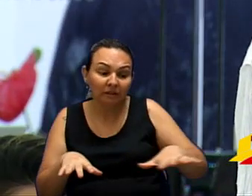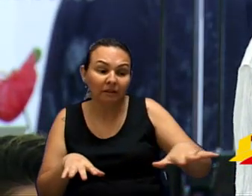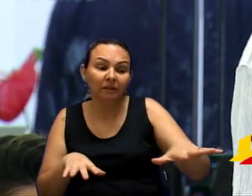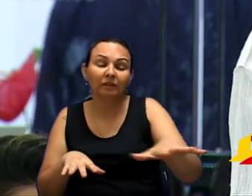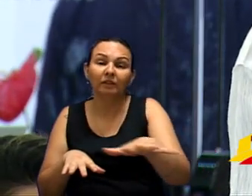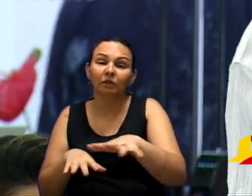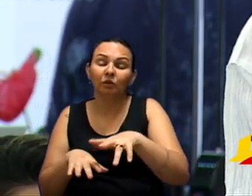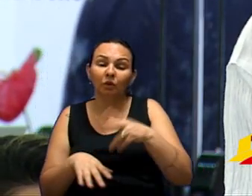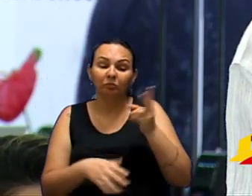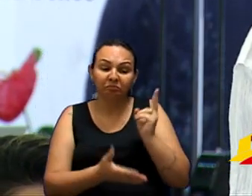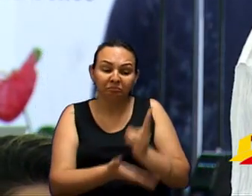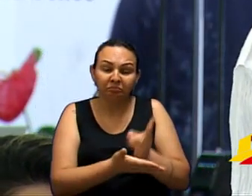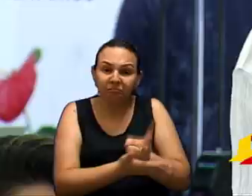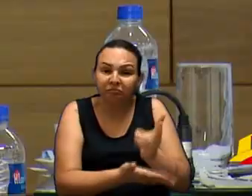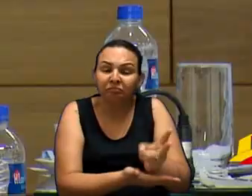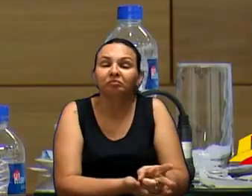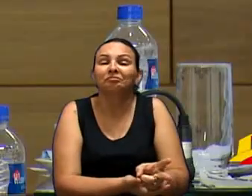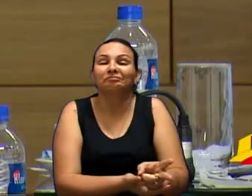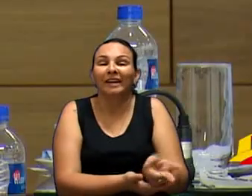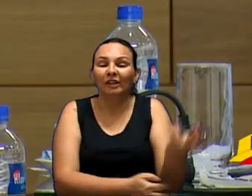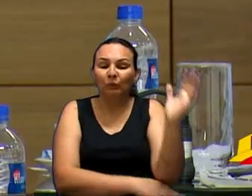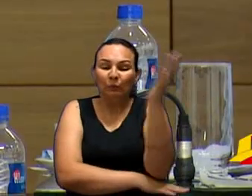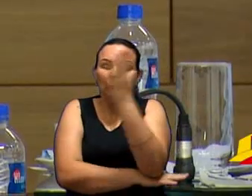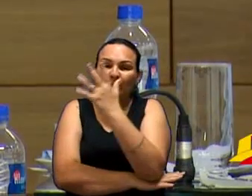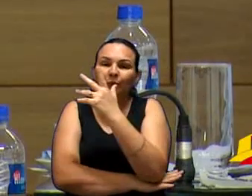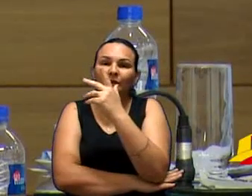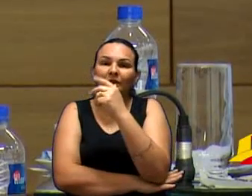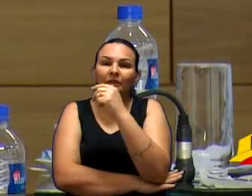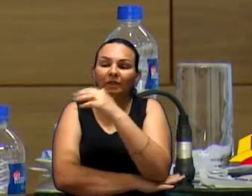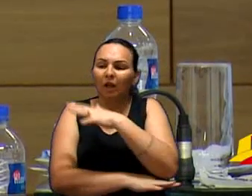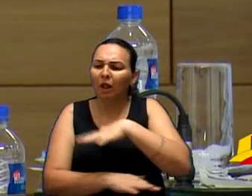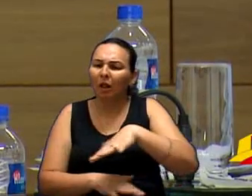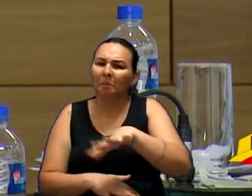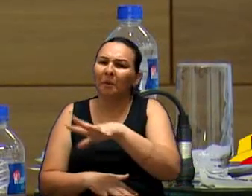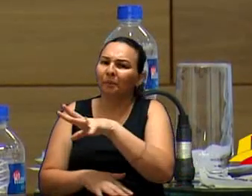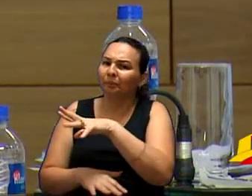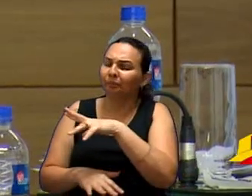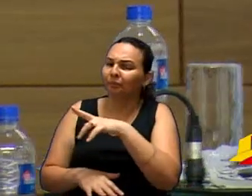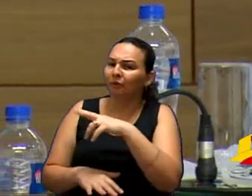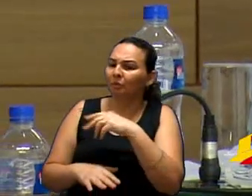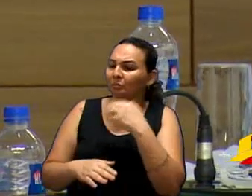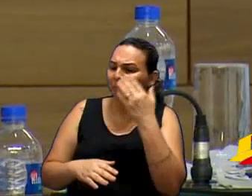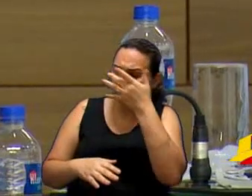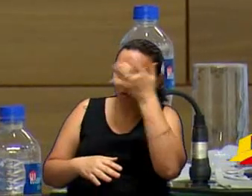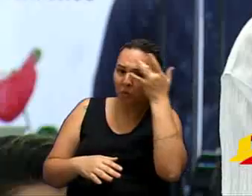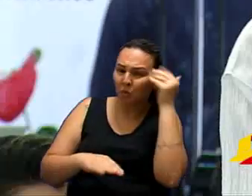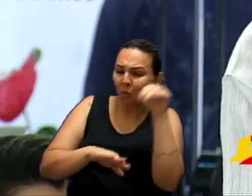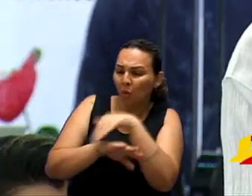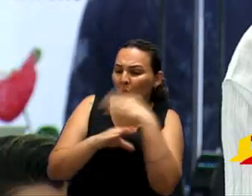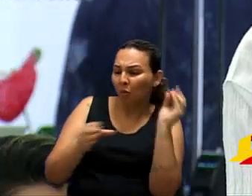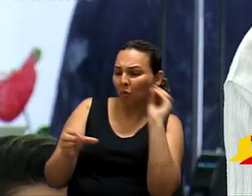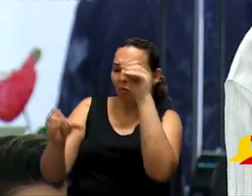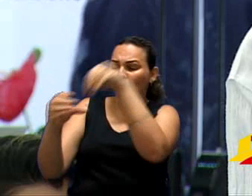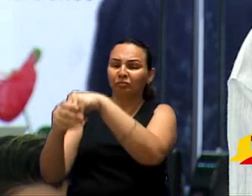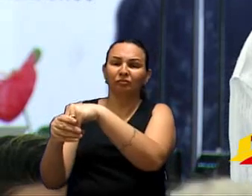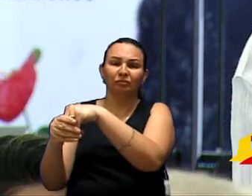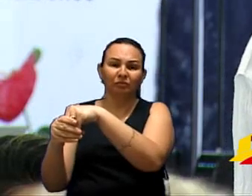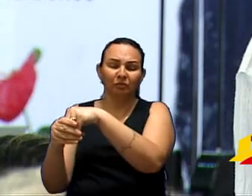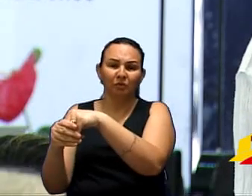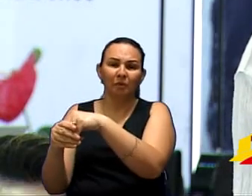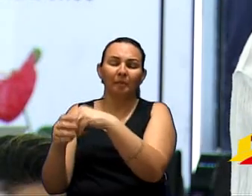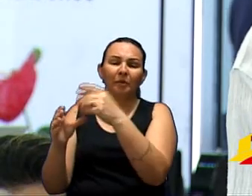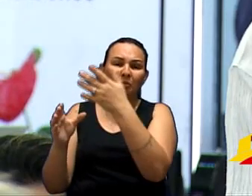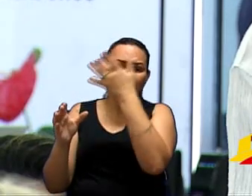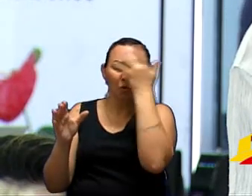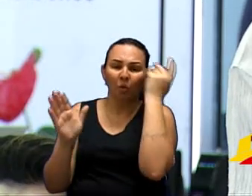permanentes urbanas da cidade elas são totalmente mal ocupadas por moradores de ruas por usuários